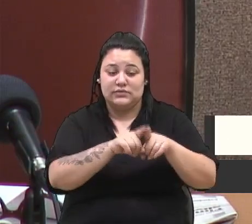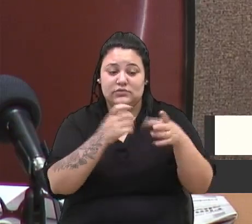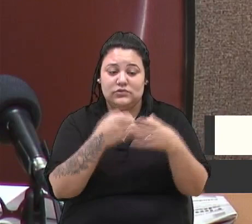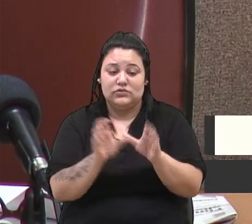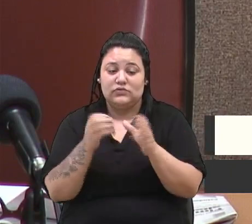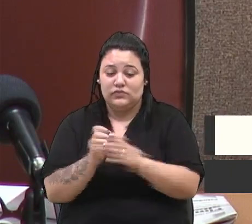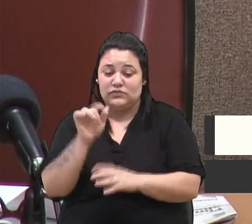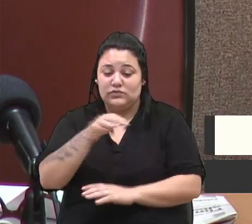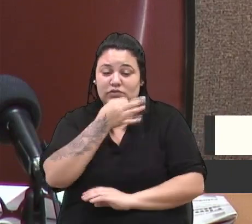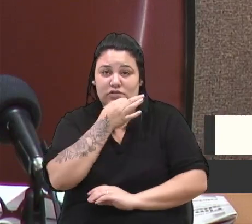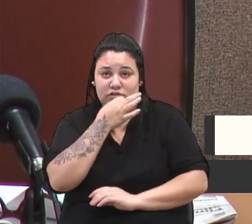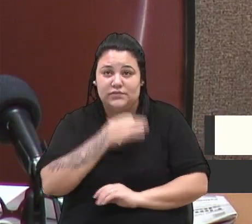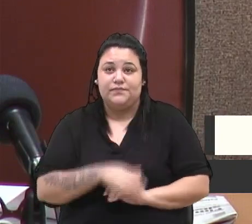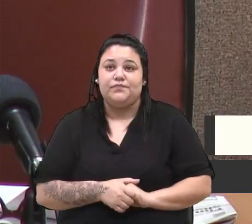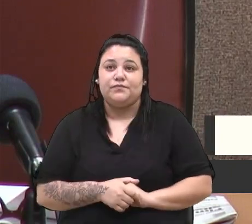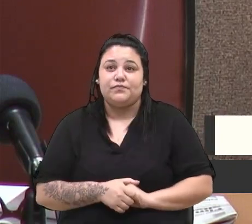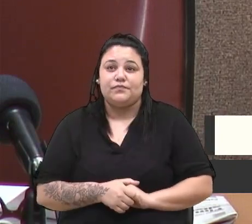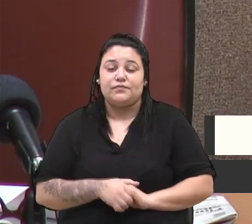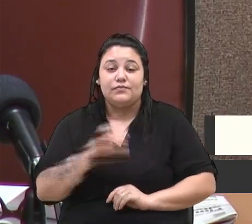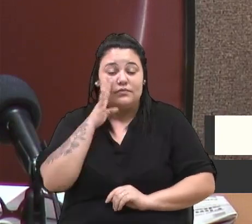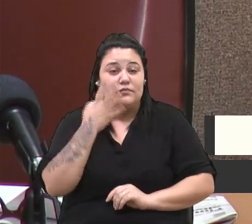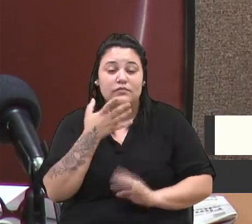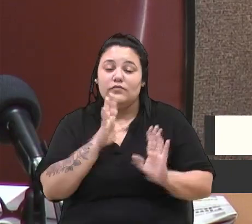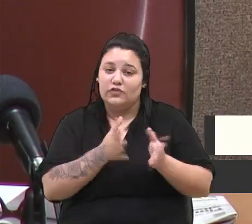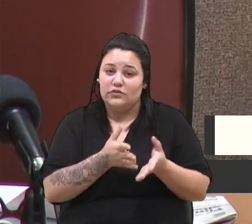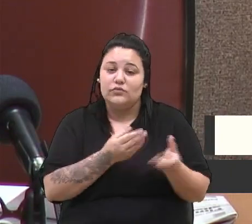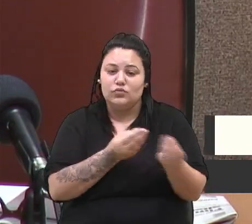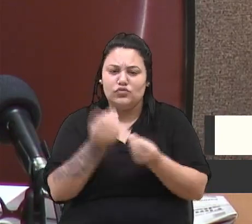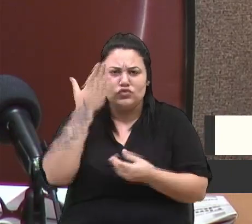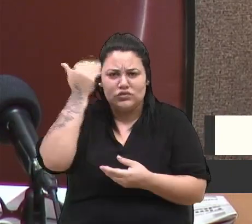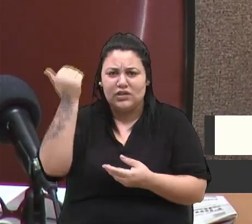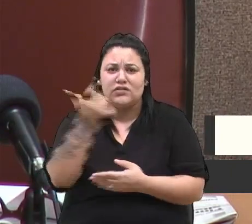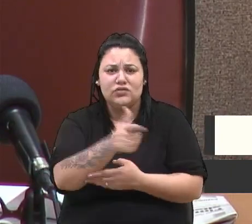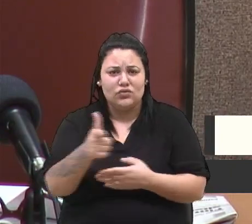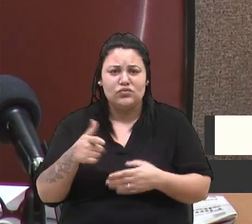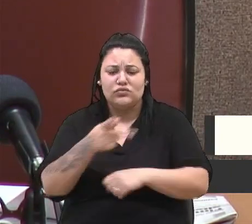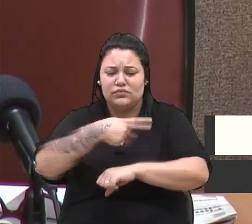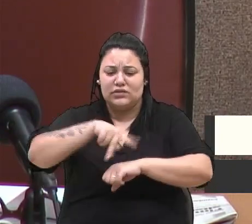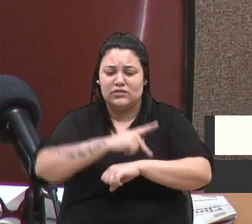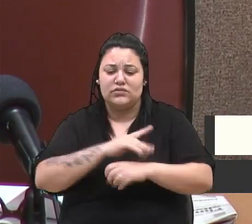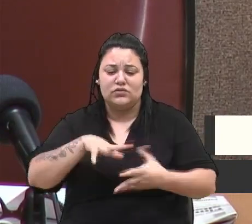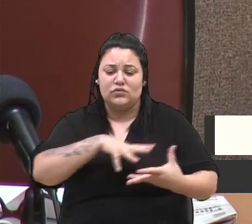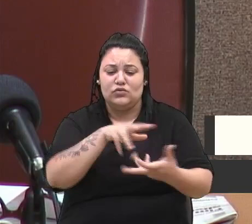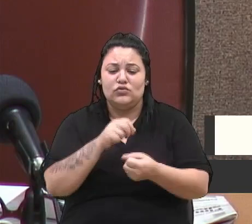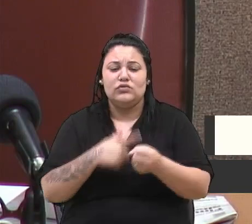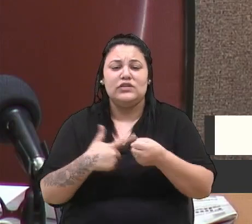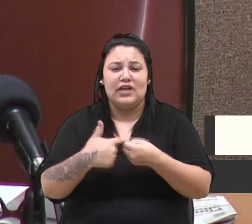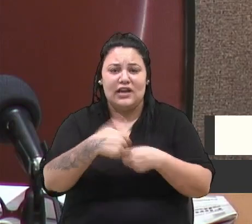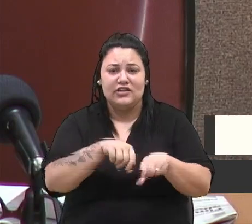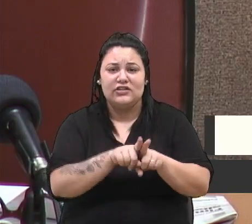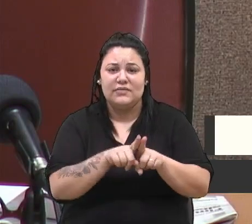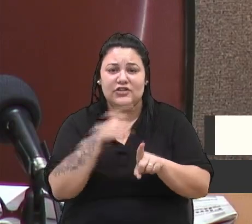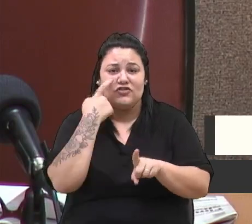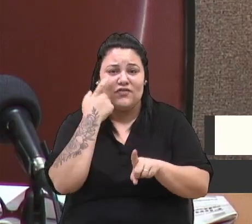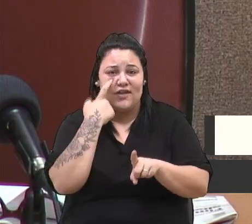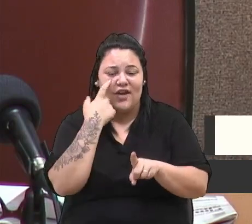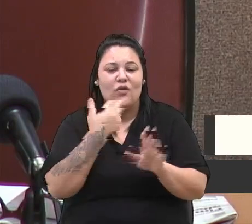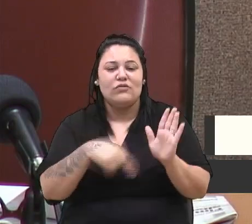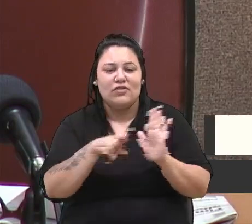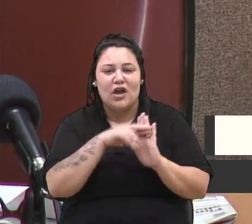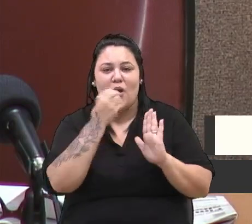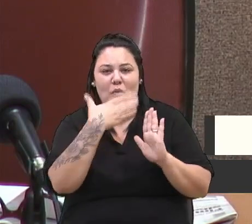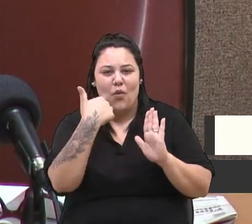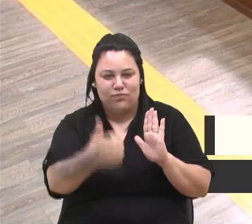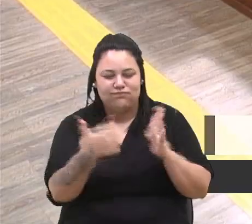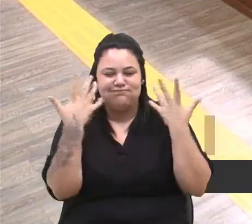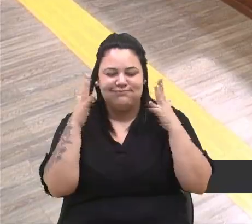Caxias do Sul, e que acontecem já com muito sucesso em outros países do mundo, outras cidades. Com certeza. E a gente vê o resultado. Então, parabéns pela sua